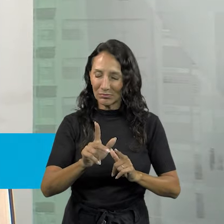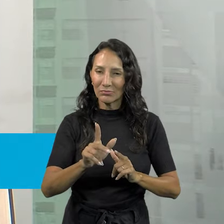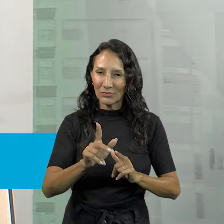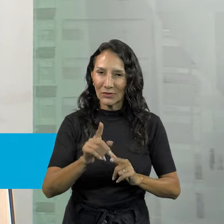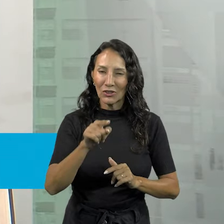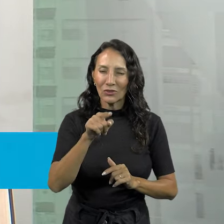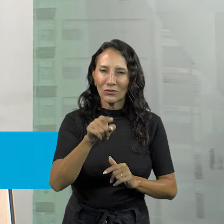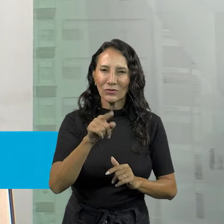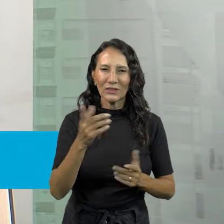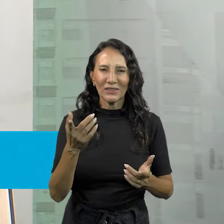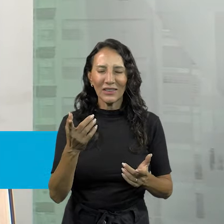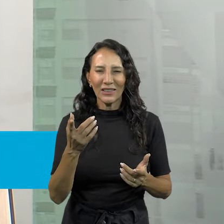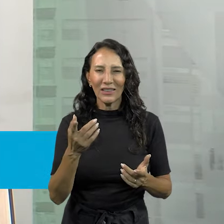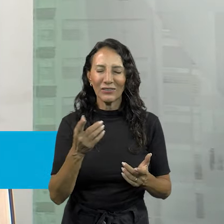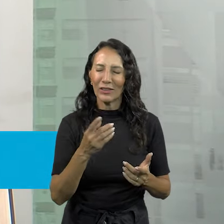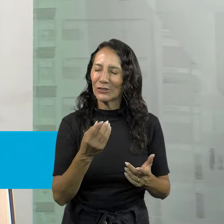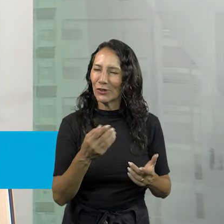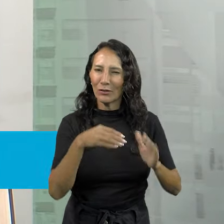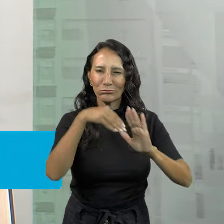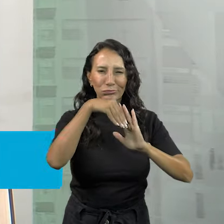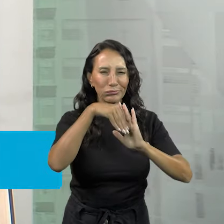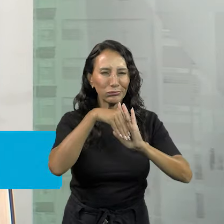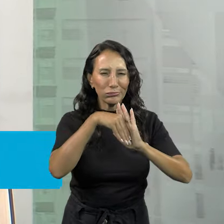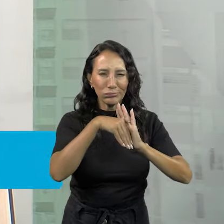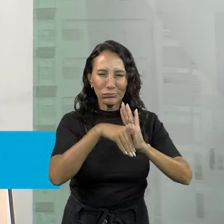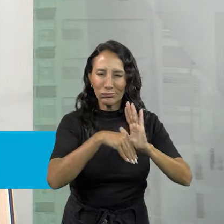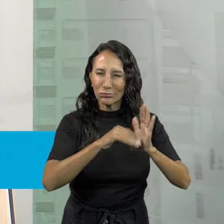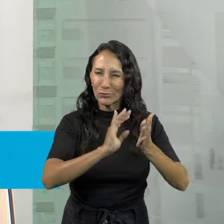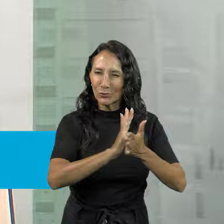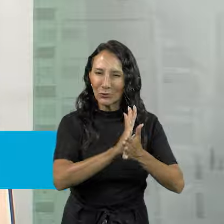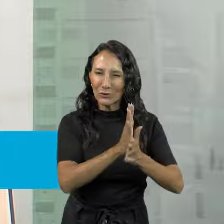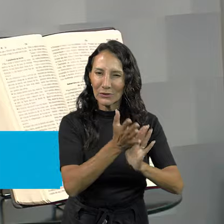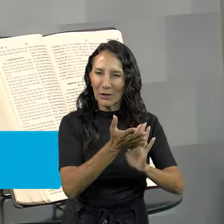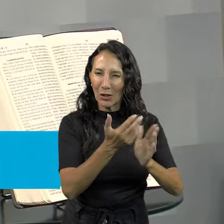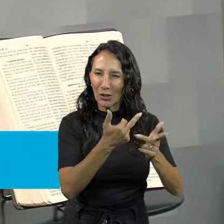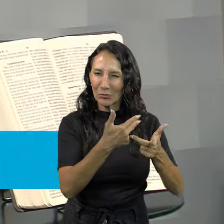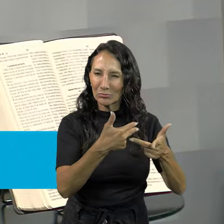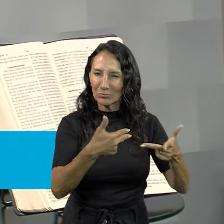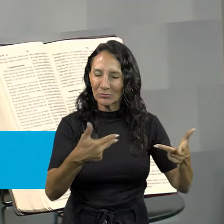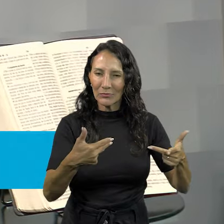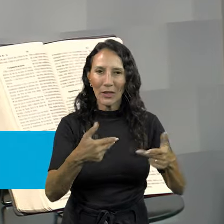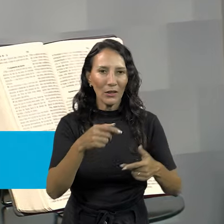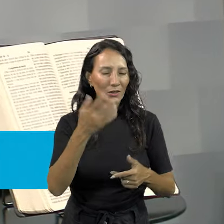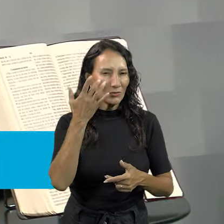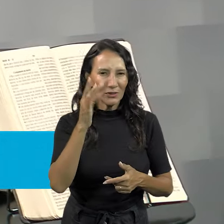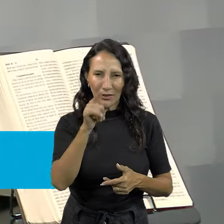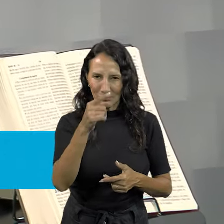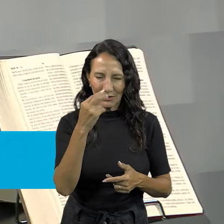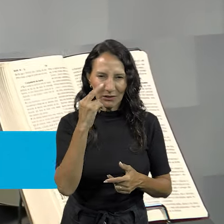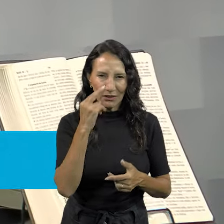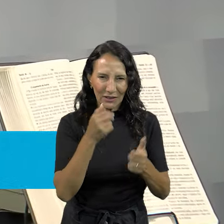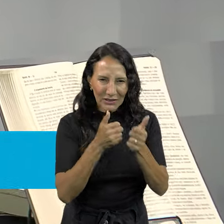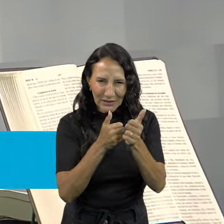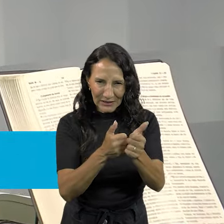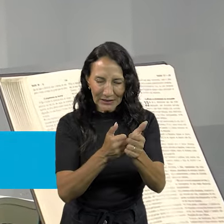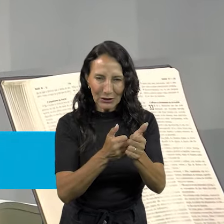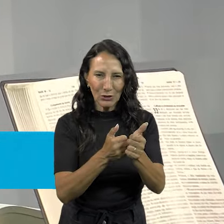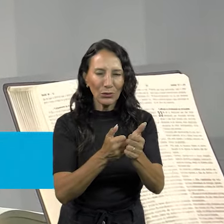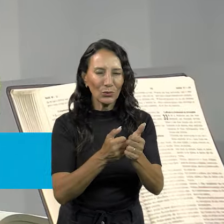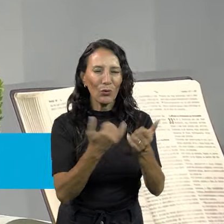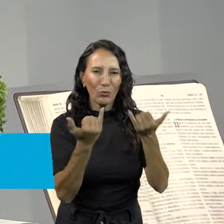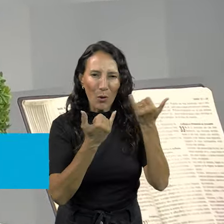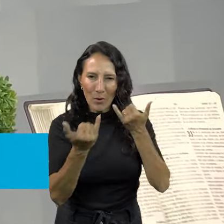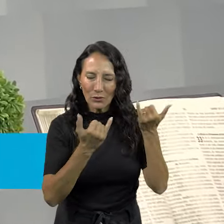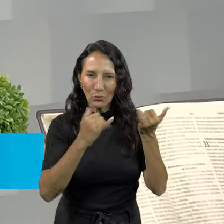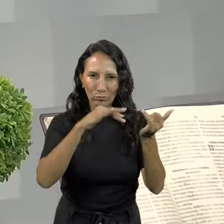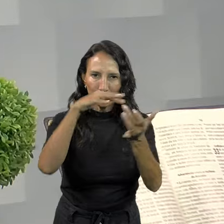ela vai trazer assolação, destruição, é o que você está falando, Oseias. Eu não sei se você tem acompanhado, mas está vindo uma nova